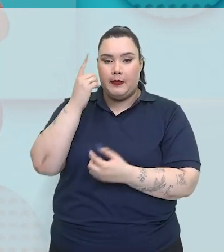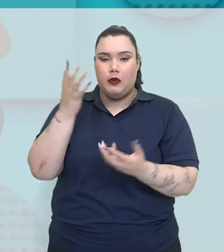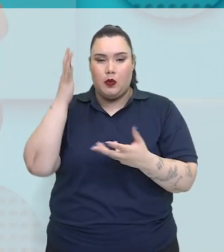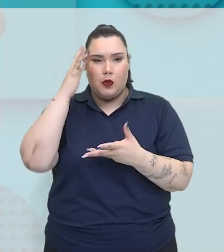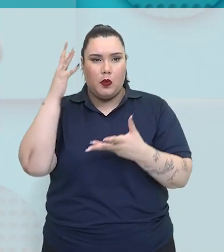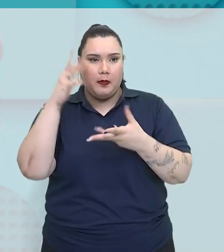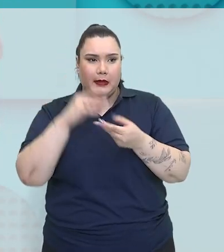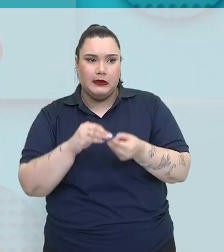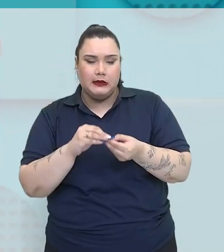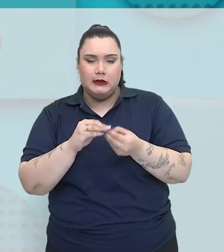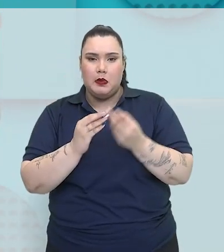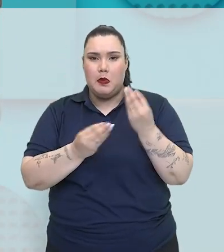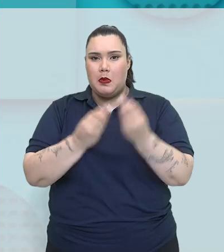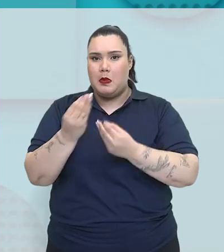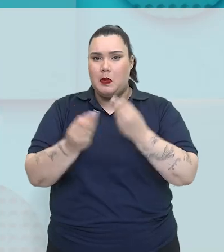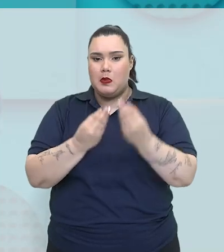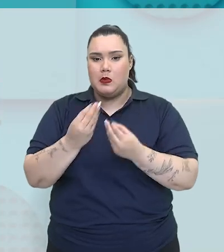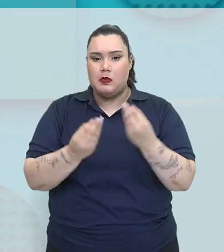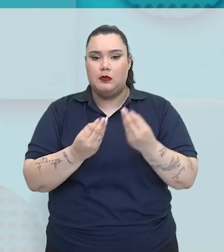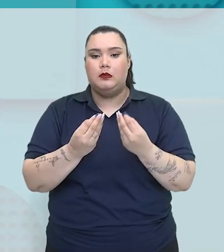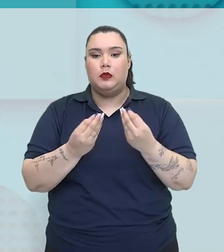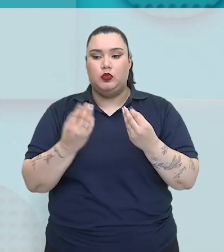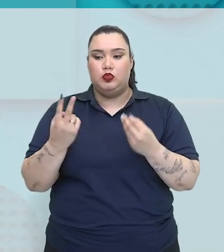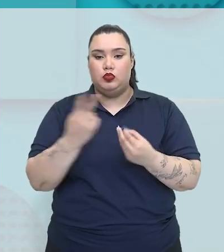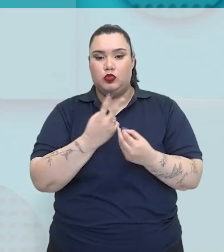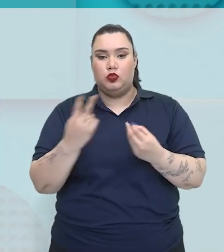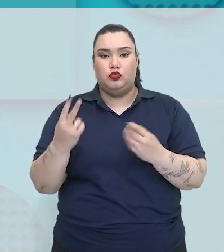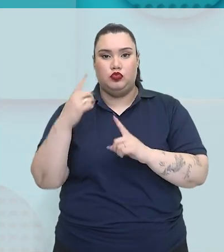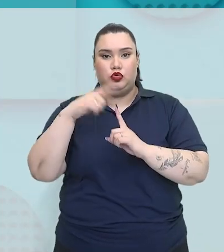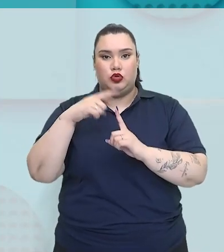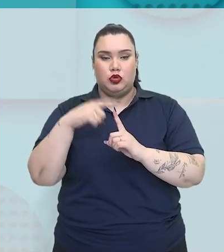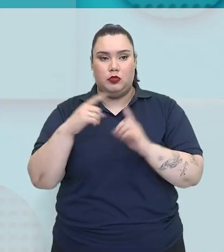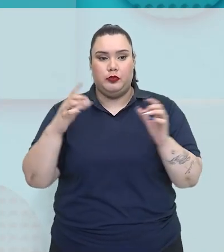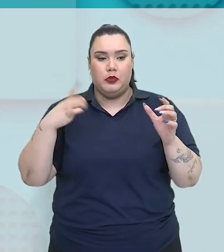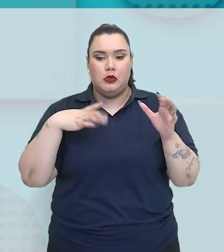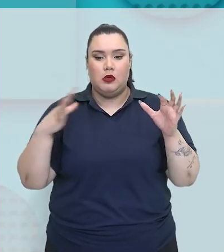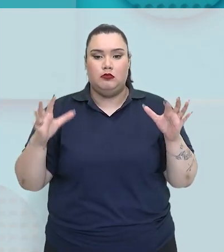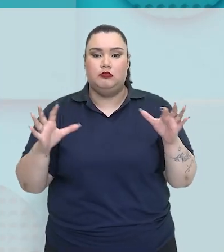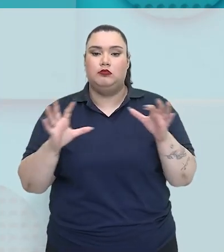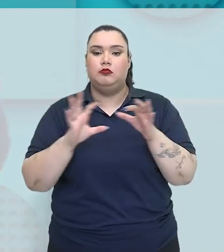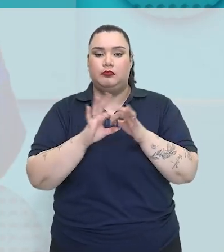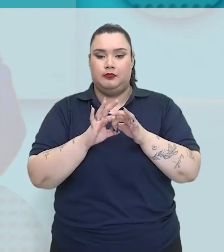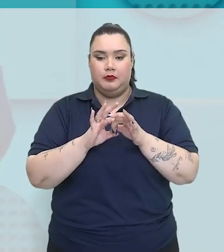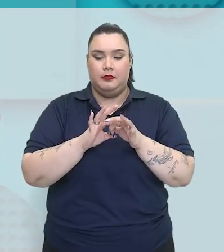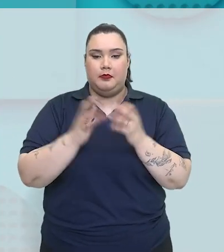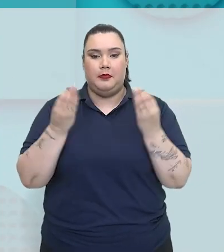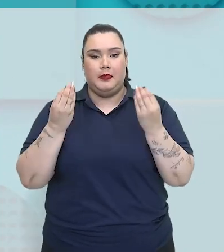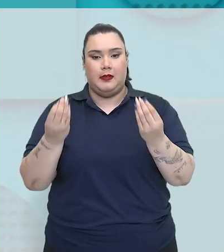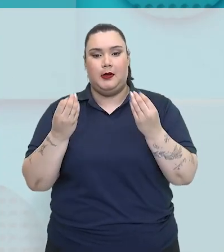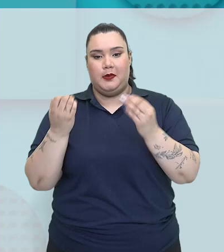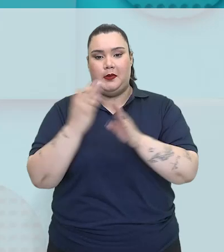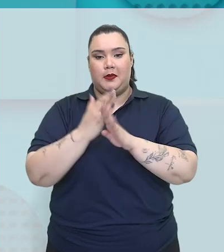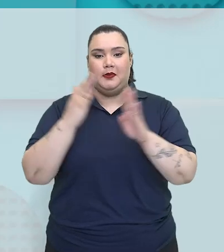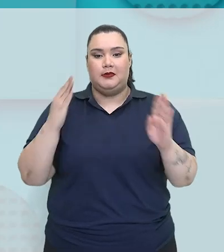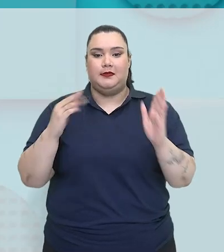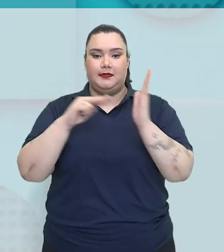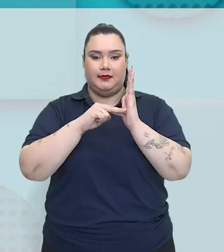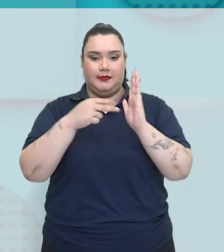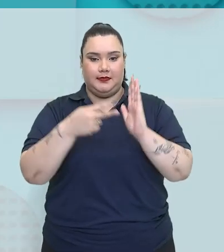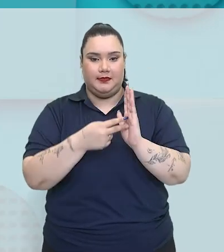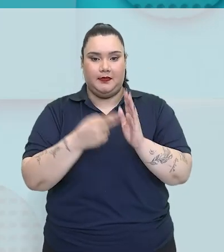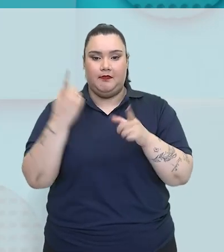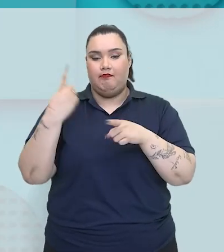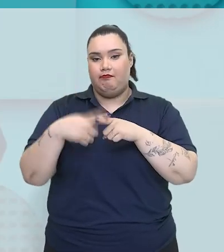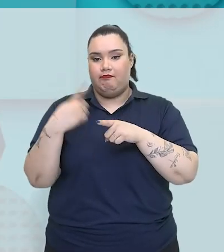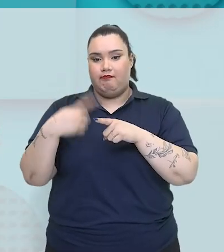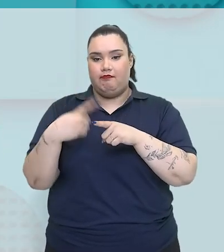pensamento dedutivo de forma interativa e complementar para encontrar o significado. Por